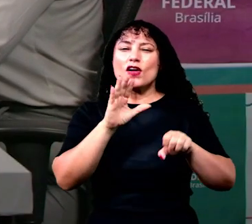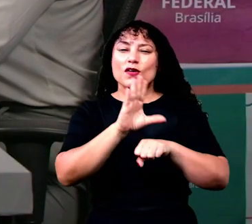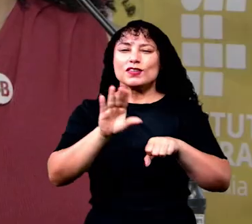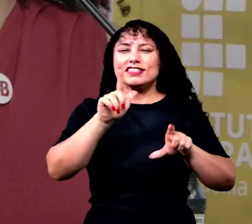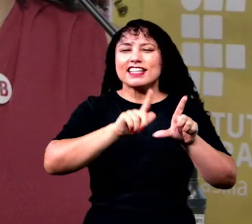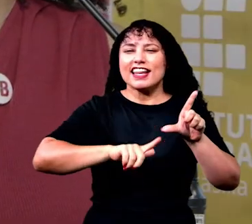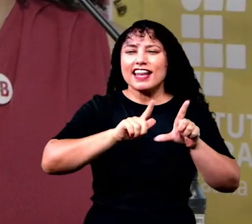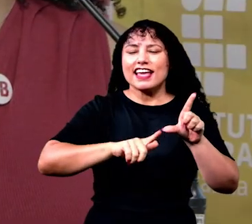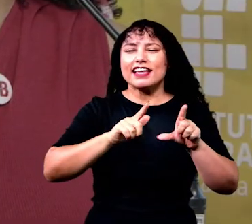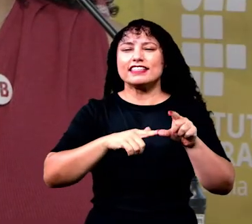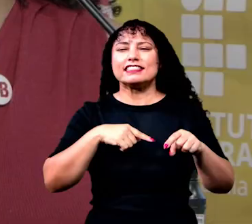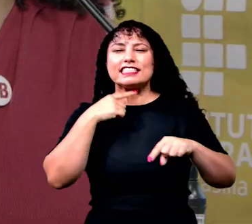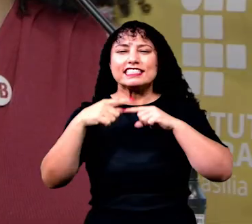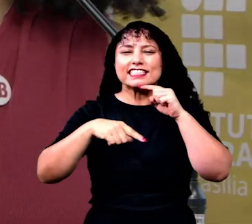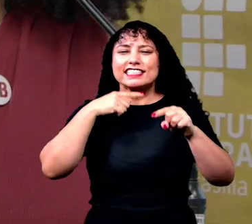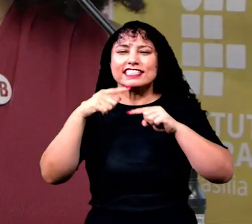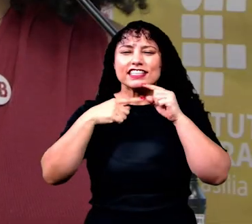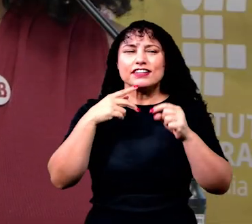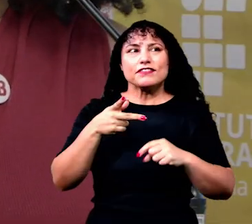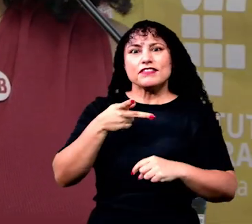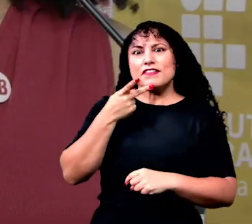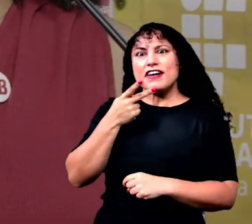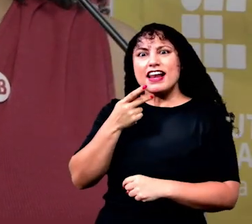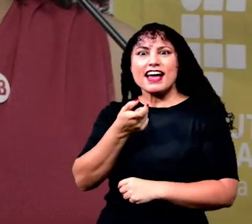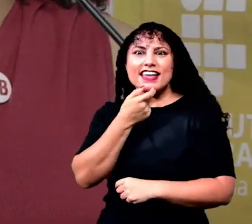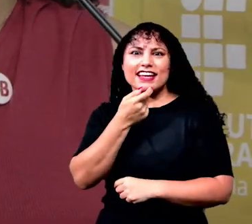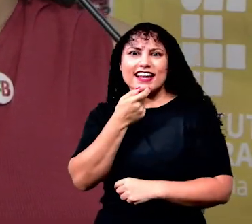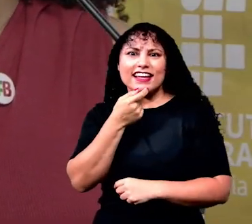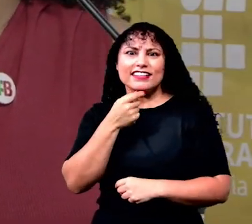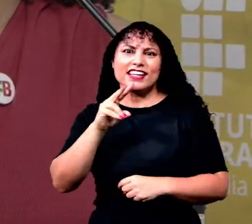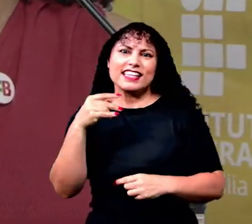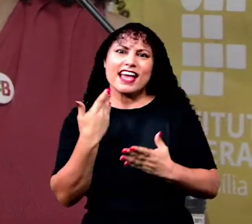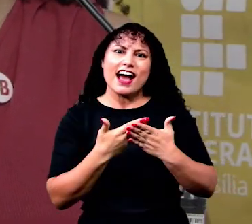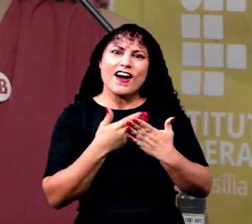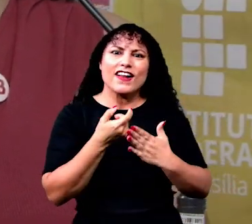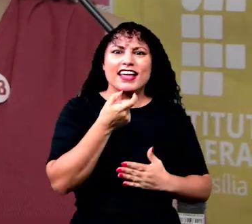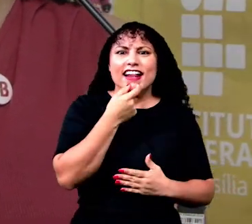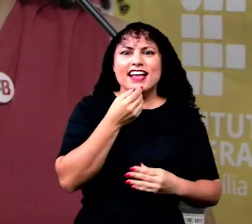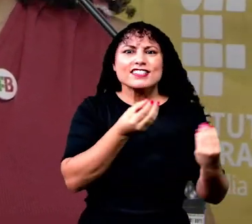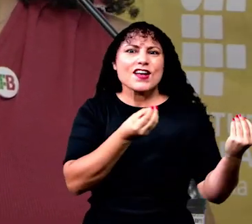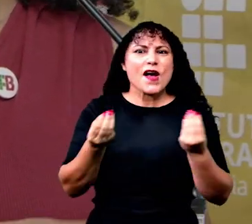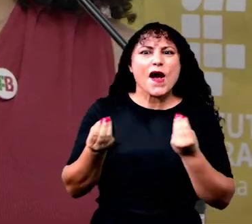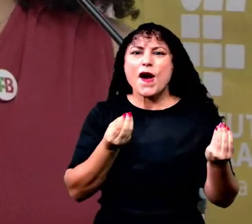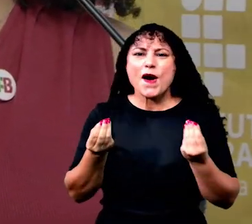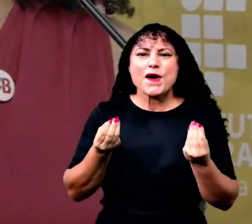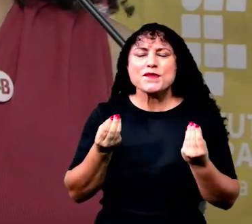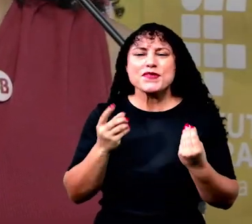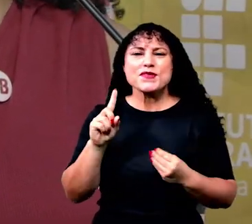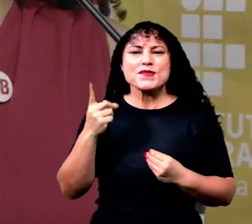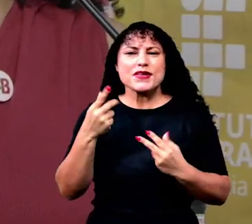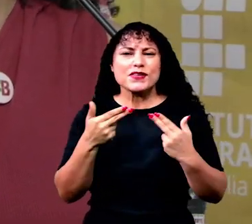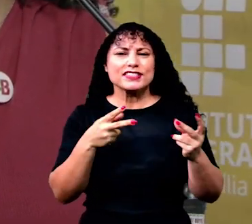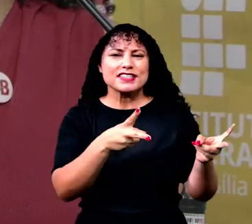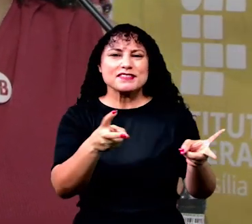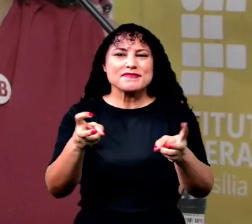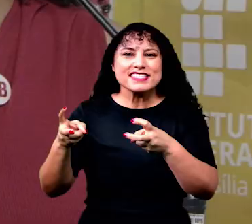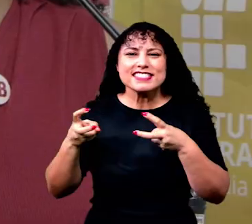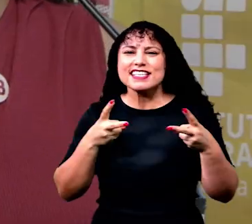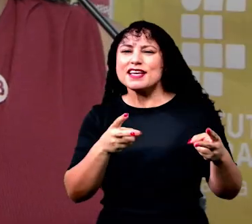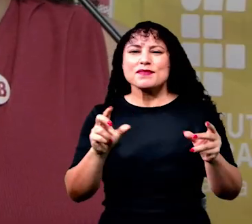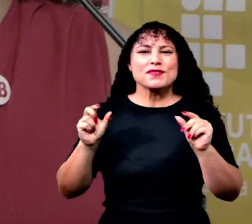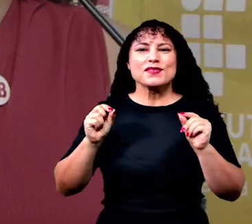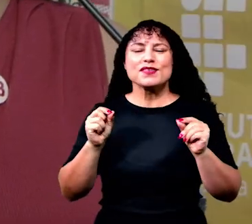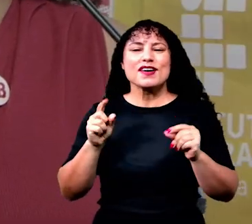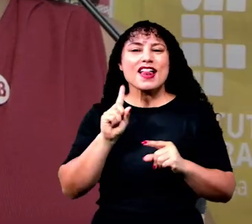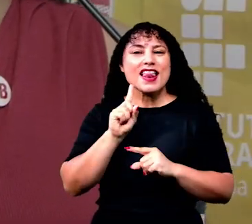esse questionamento de se a gente vai falar inglês, se vai ter aulas em inglês, como é que vai ter. E uma coisa que eu percebi muito